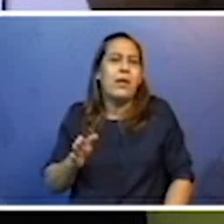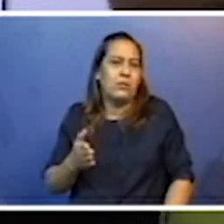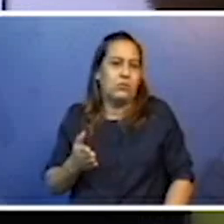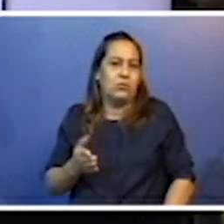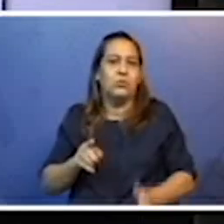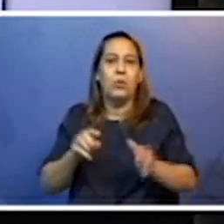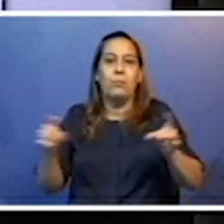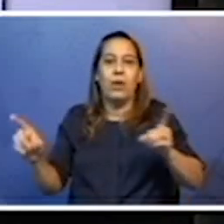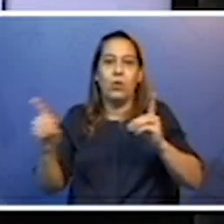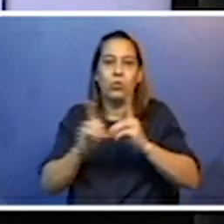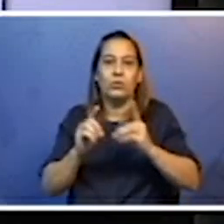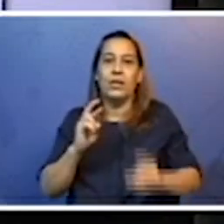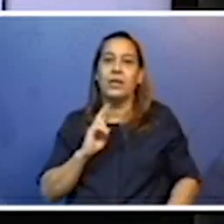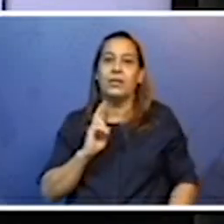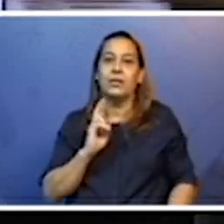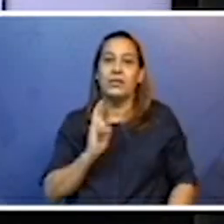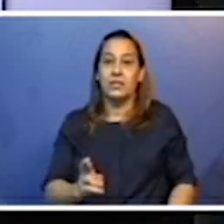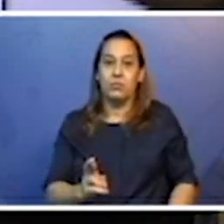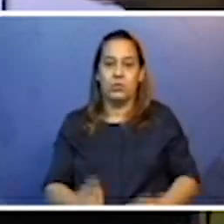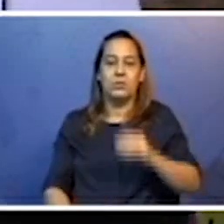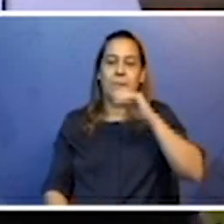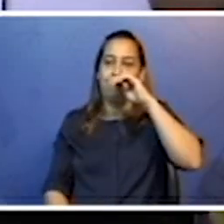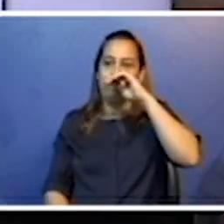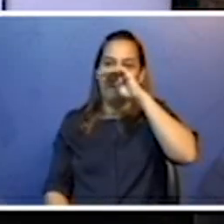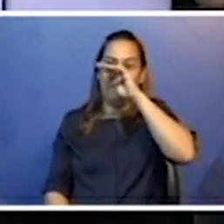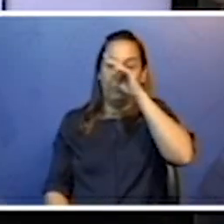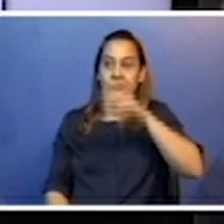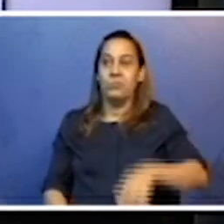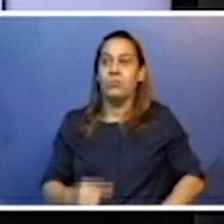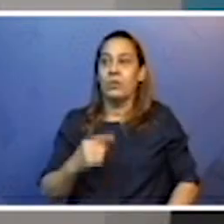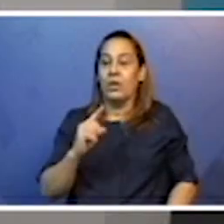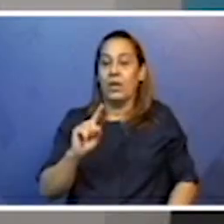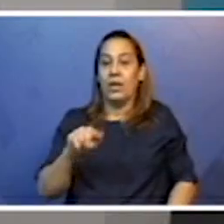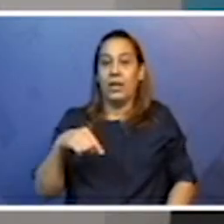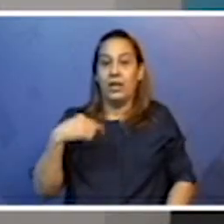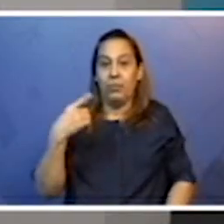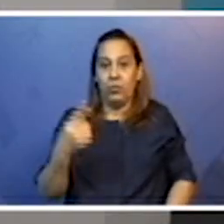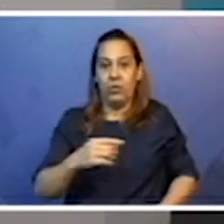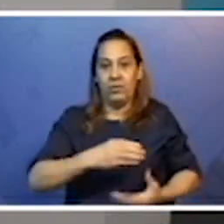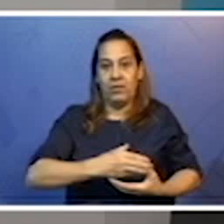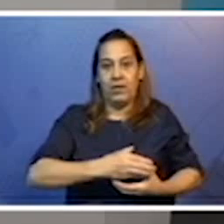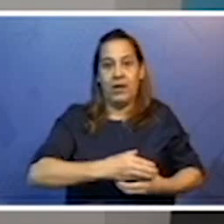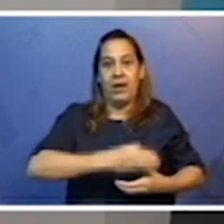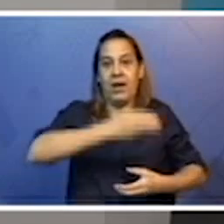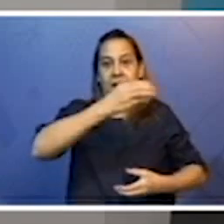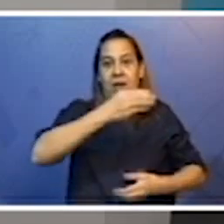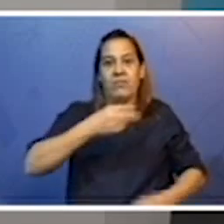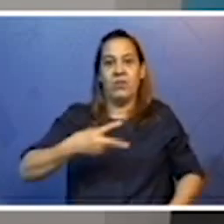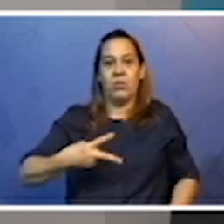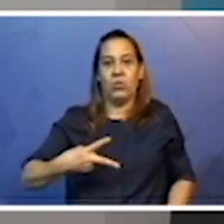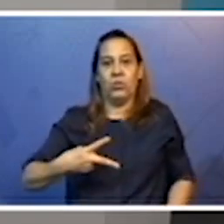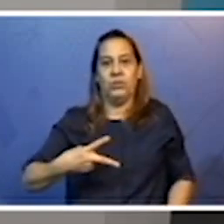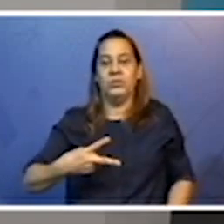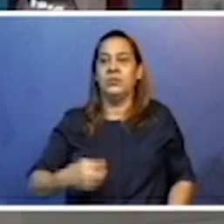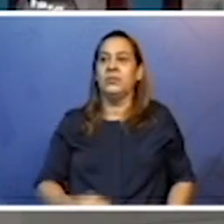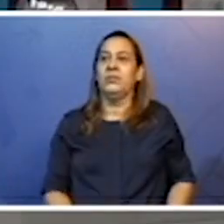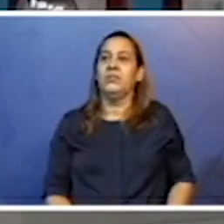bom? Depois, o recipiente 2, que é este